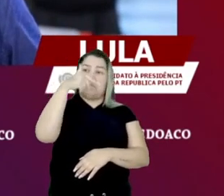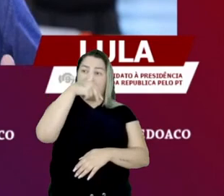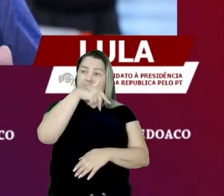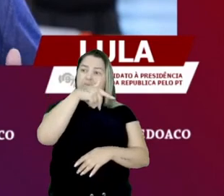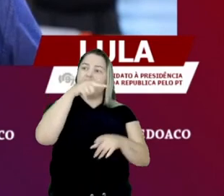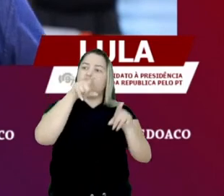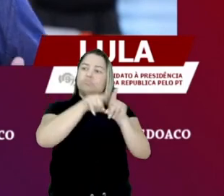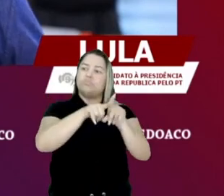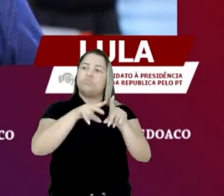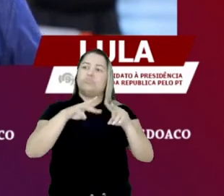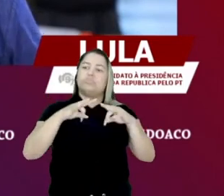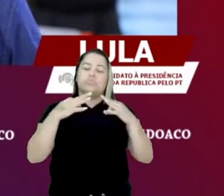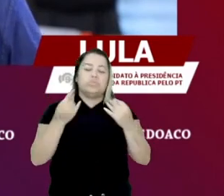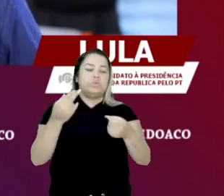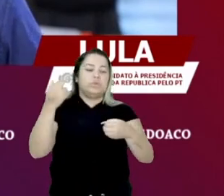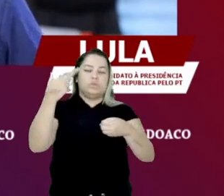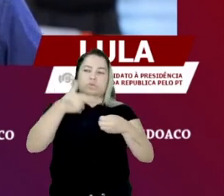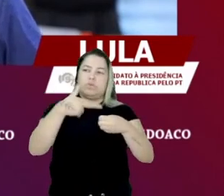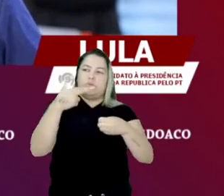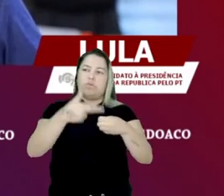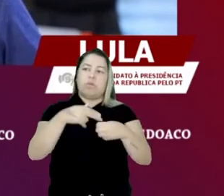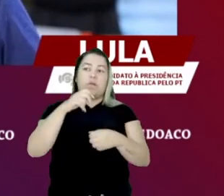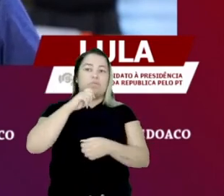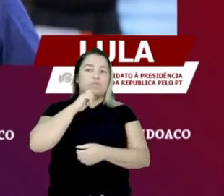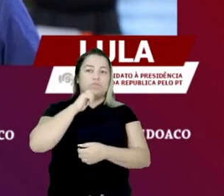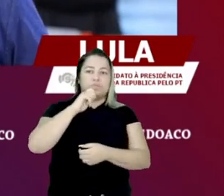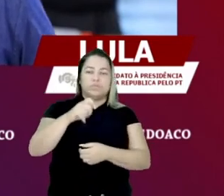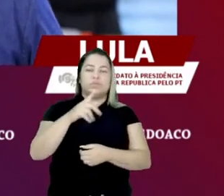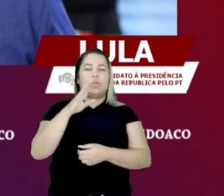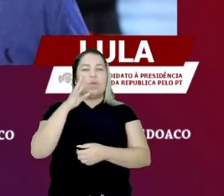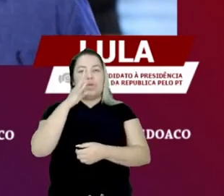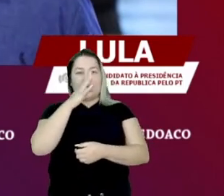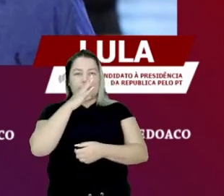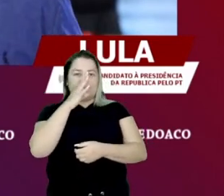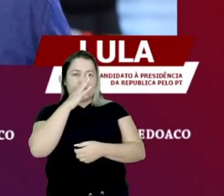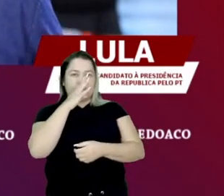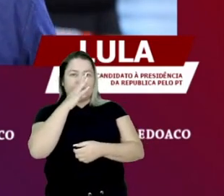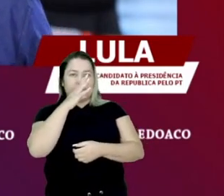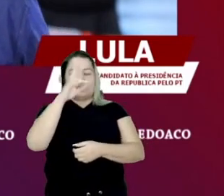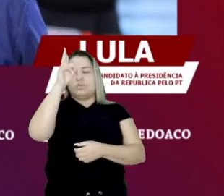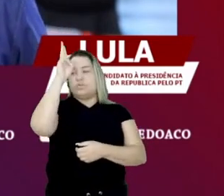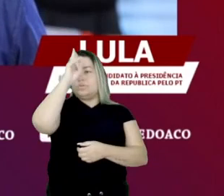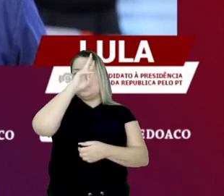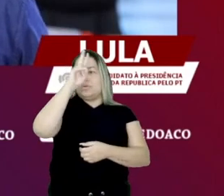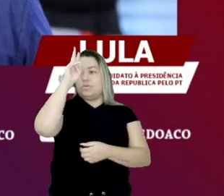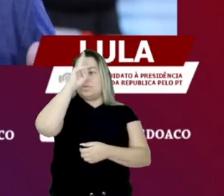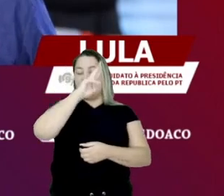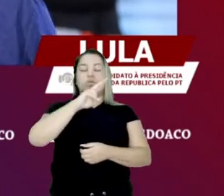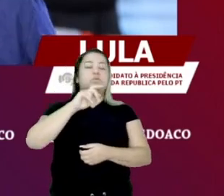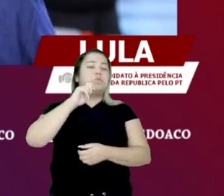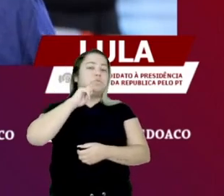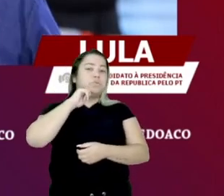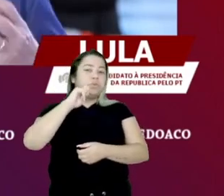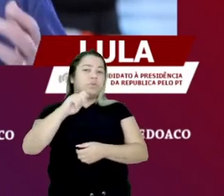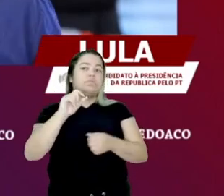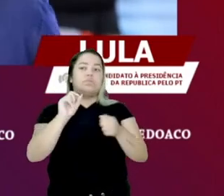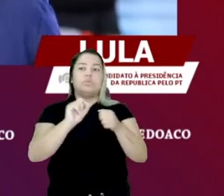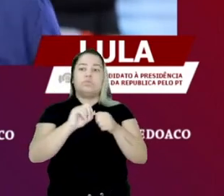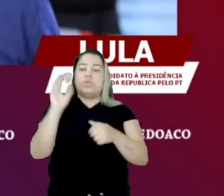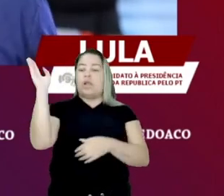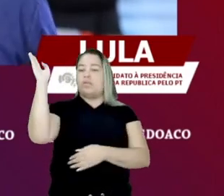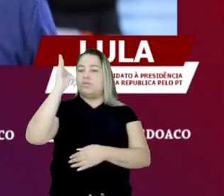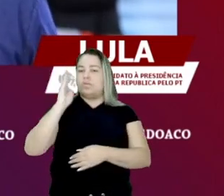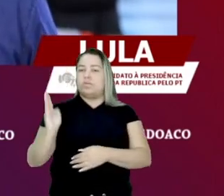pelo que Minas Gerais fez pela luta pela independência, sou admirador, sabe, da cultura mineira, da cozinha mineira, da